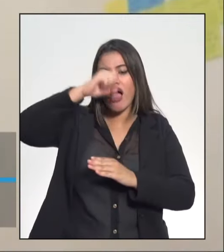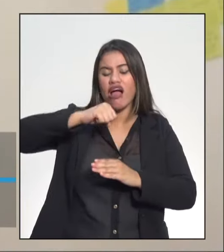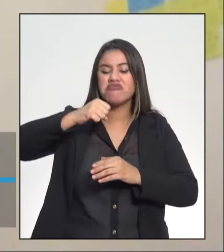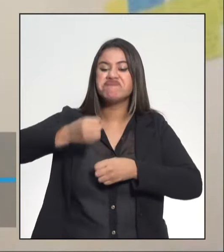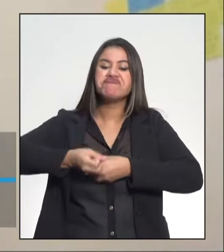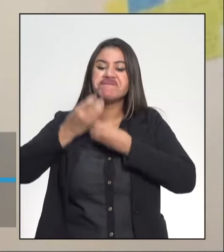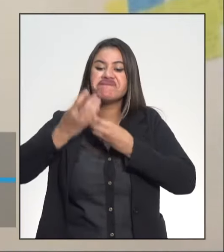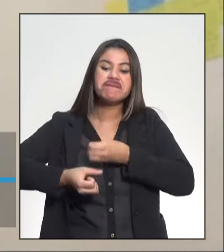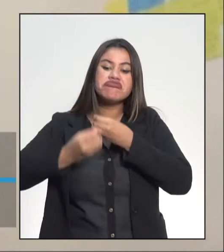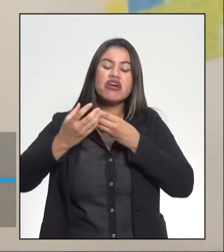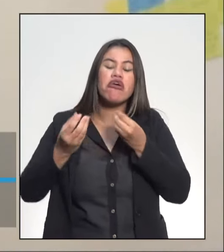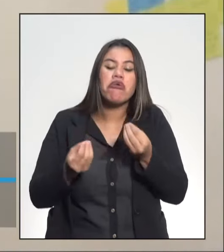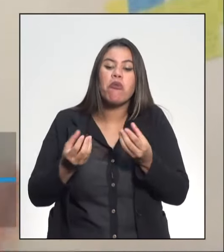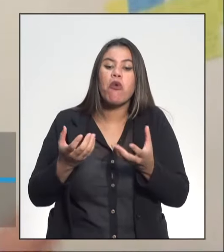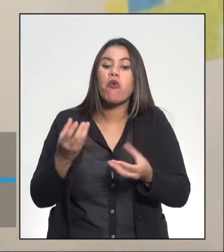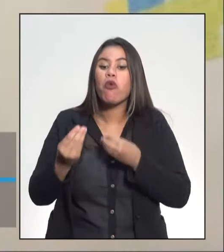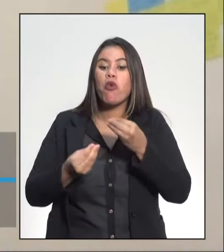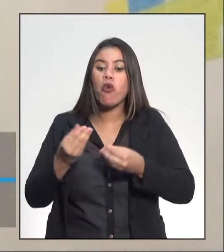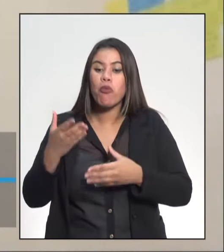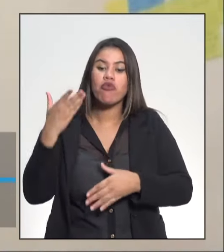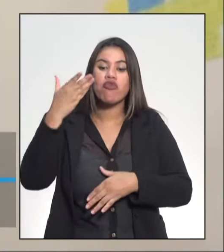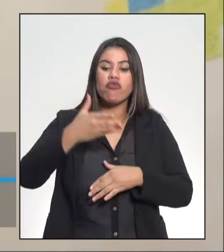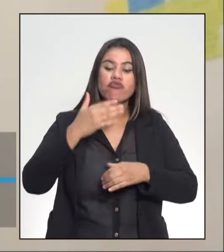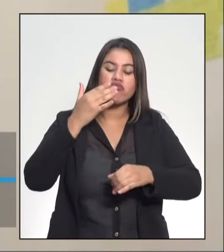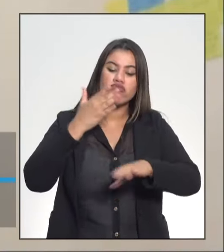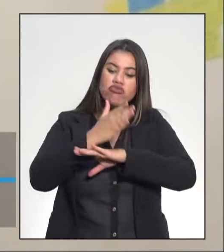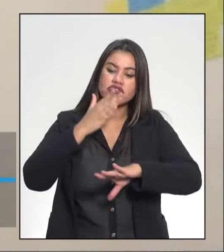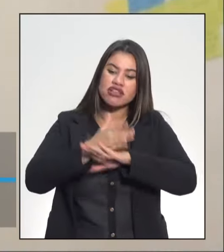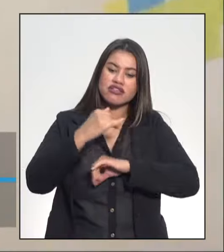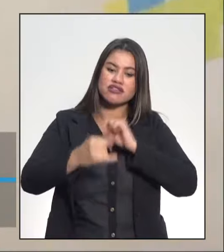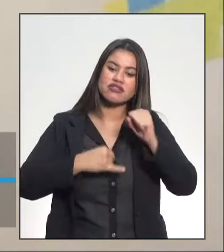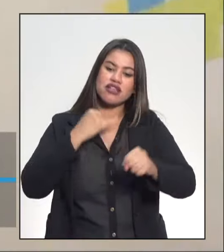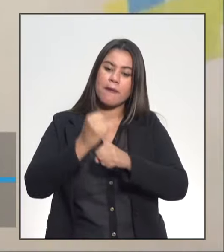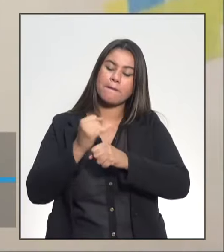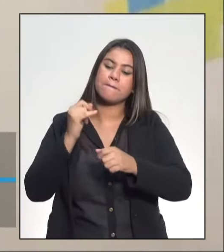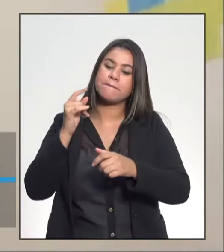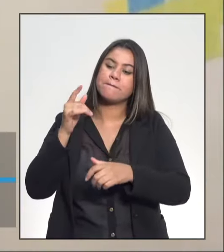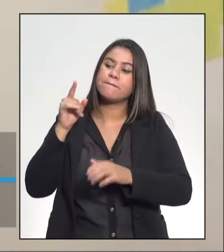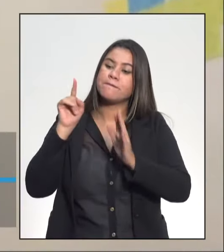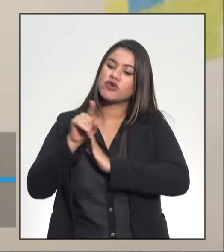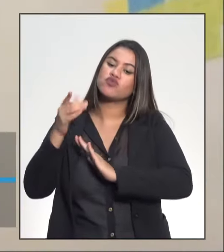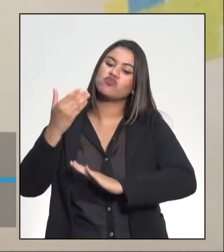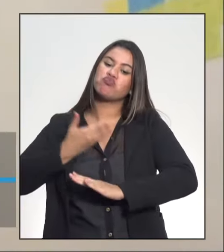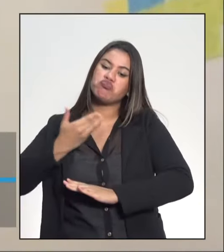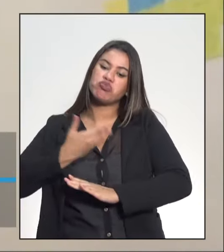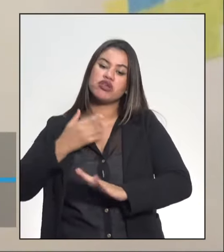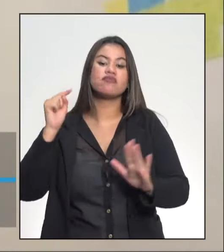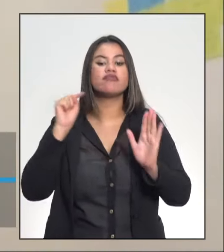internet, você pergunta para o colega, você pergunta, pergunta para a sua mãe. Como você faz isso?